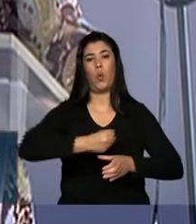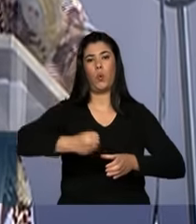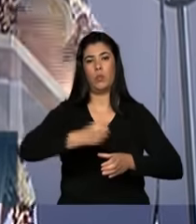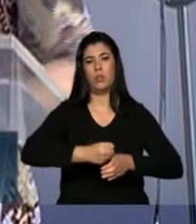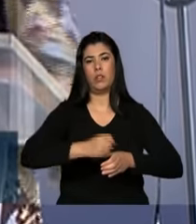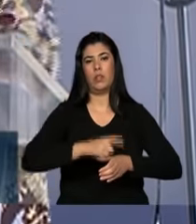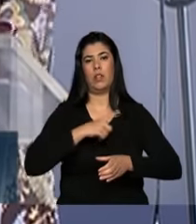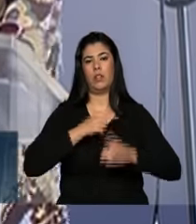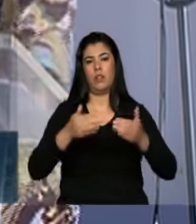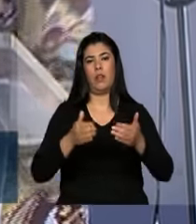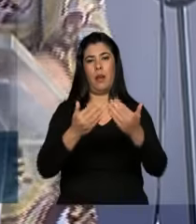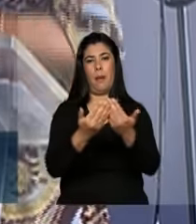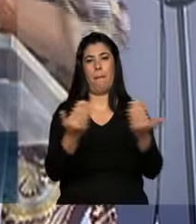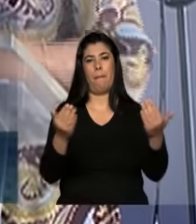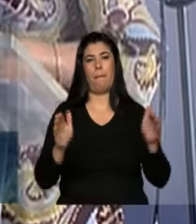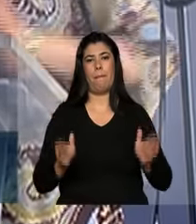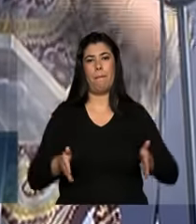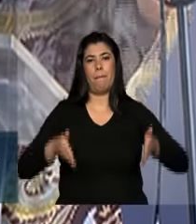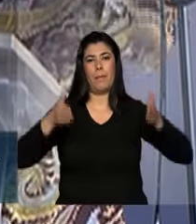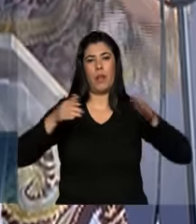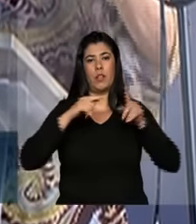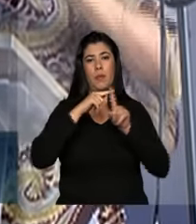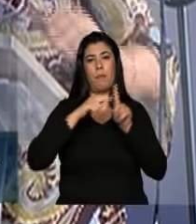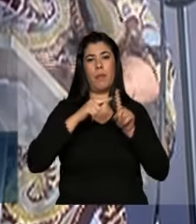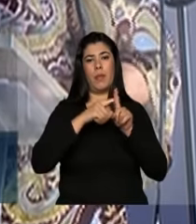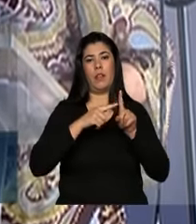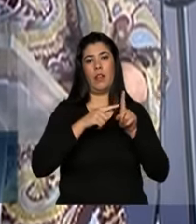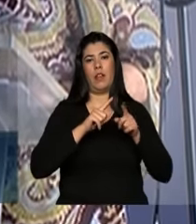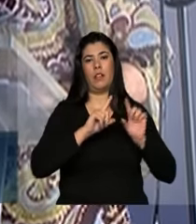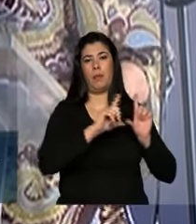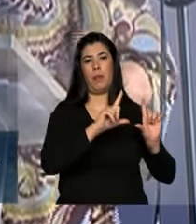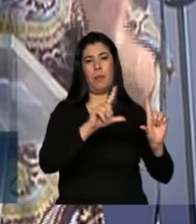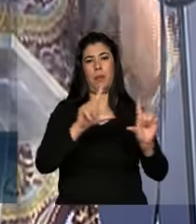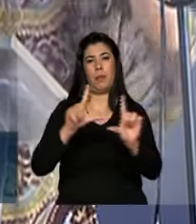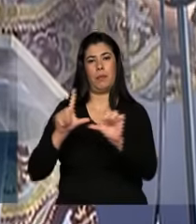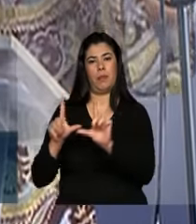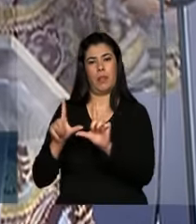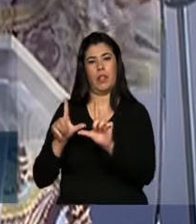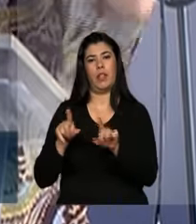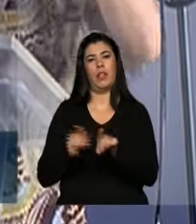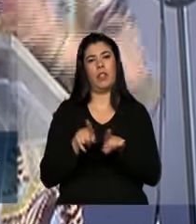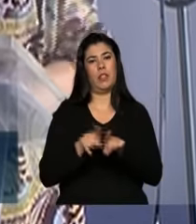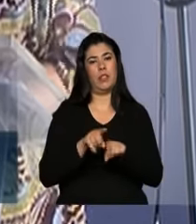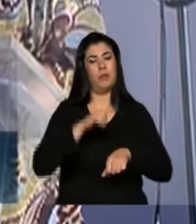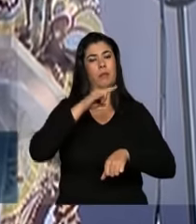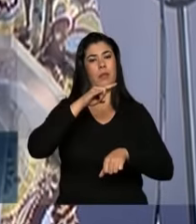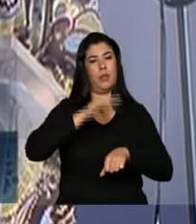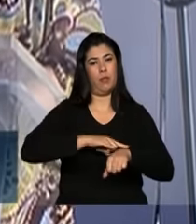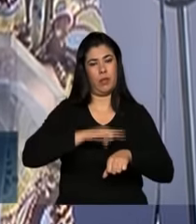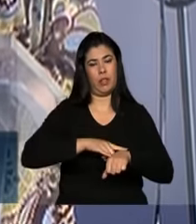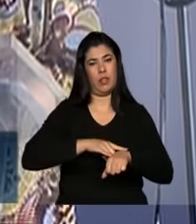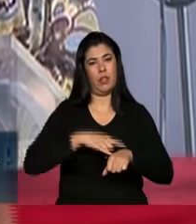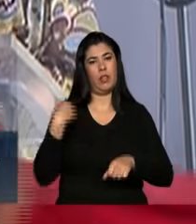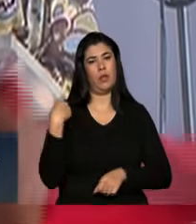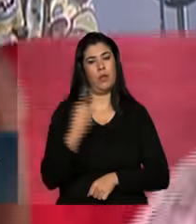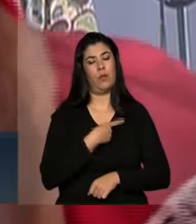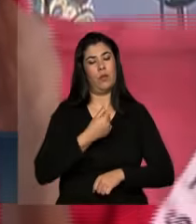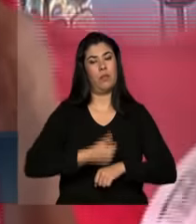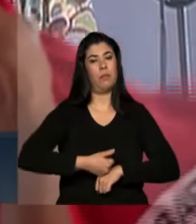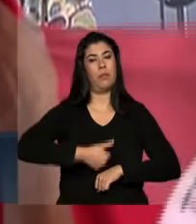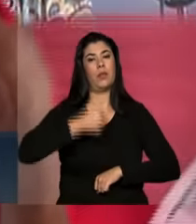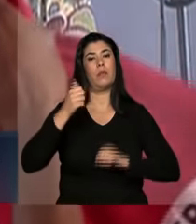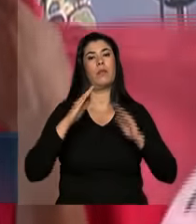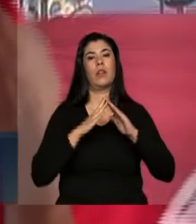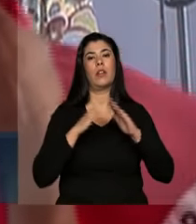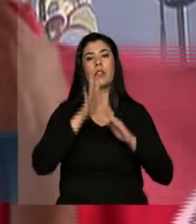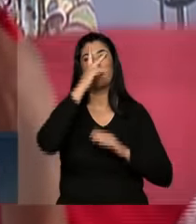banheiro. Nós vamos cada vez melhorando mais as casas e levando as casas para aquelas pessoas